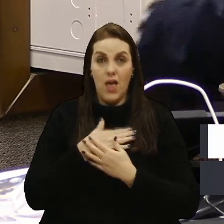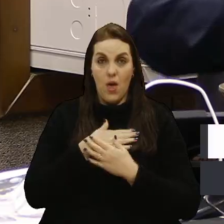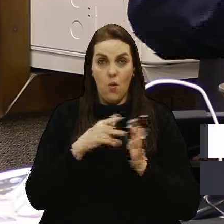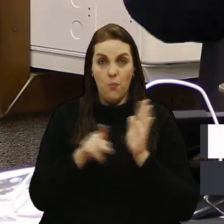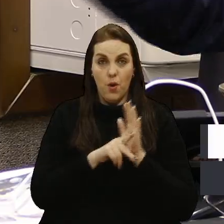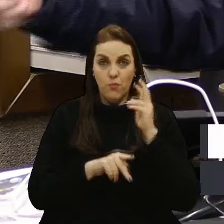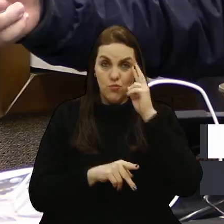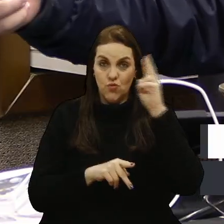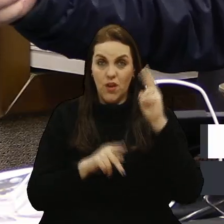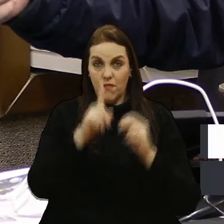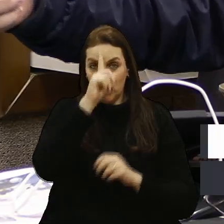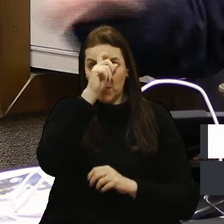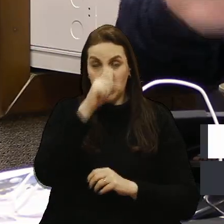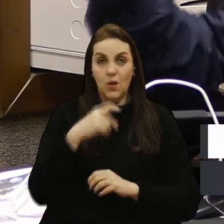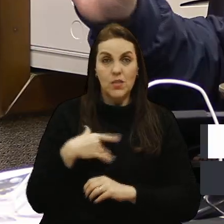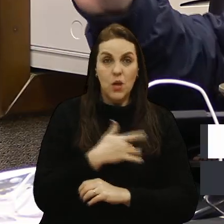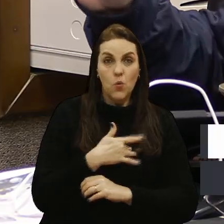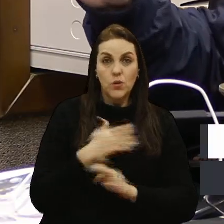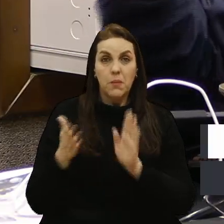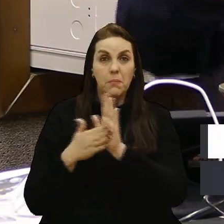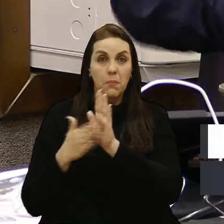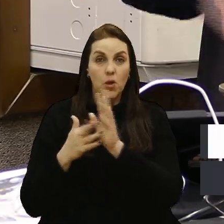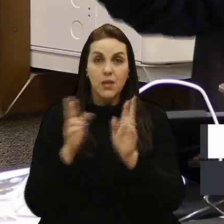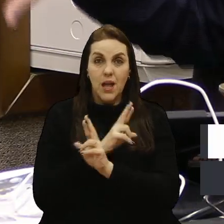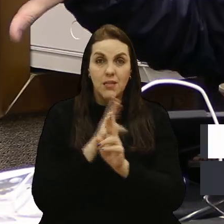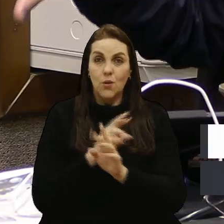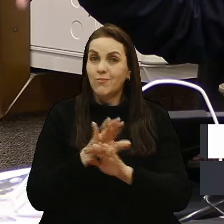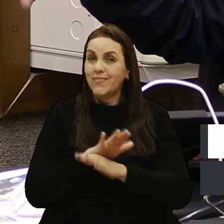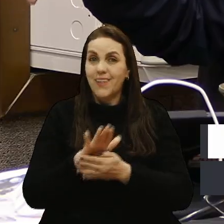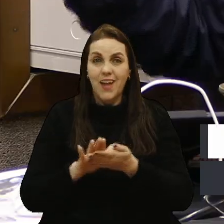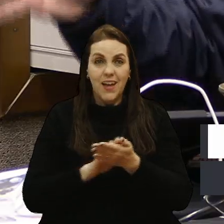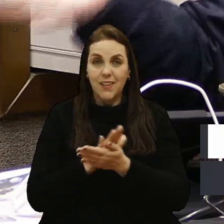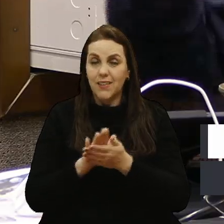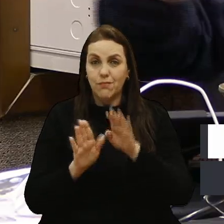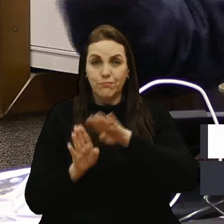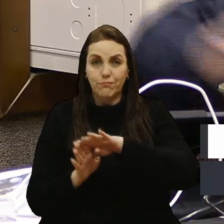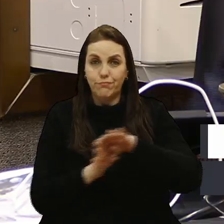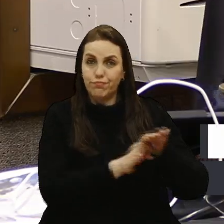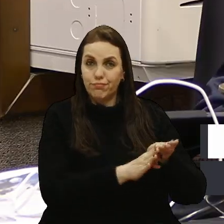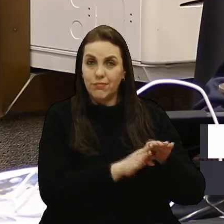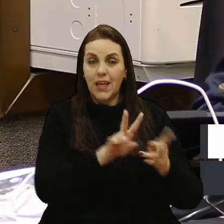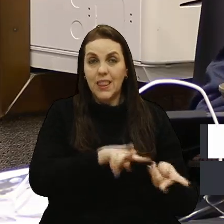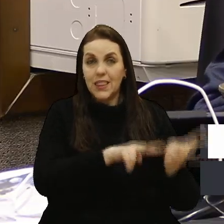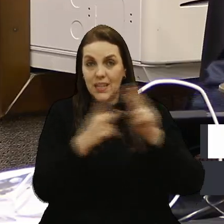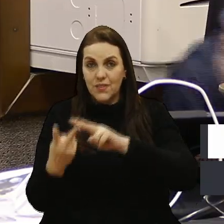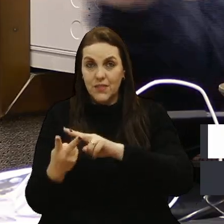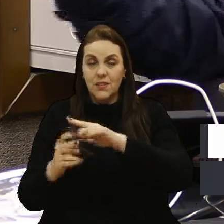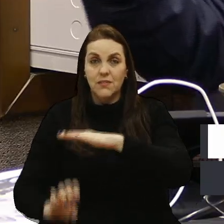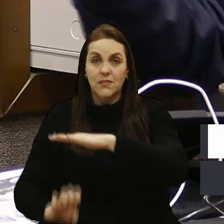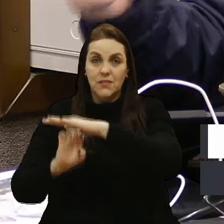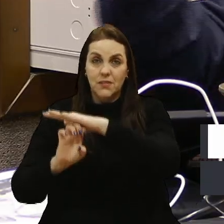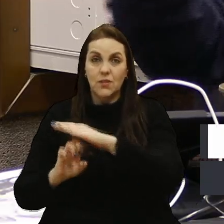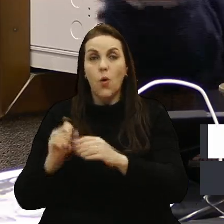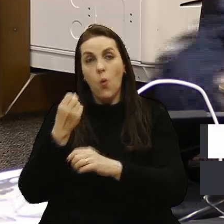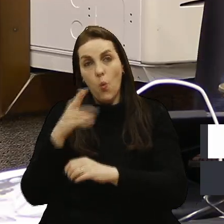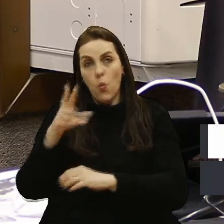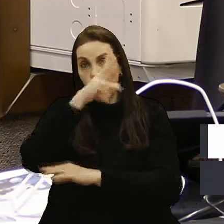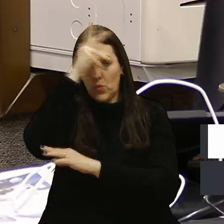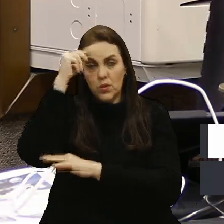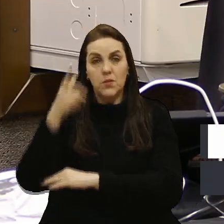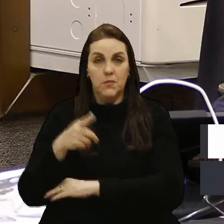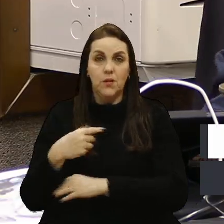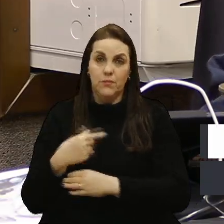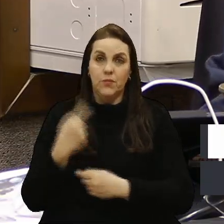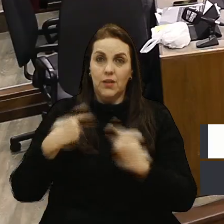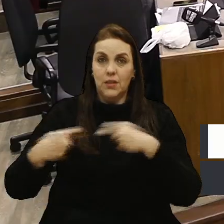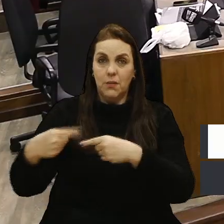Saúde com essa proposta? Nenhuma. Simplesmente ele é retirado e ele é transferido ou à União ou ao município, que é o debate que a senhora bem tratou, que nós temos que fazer.